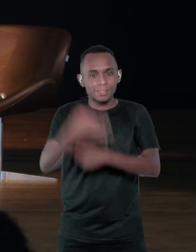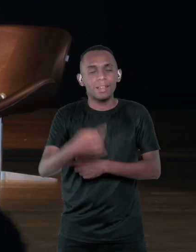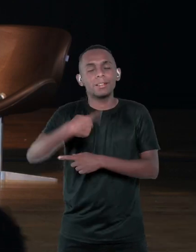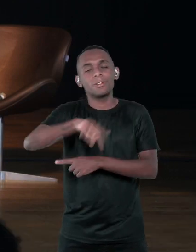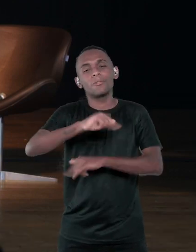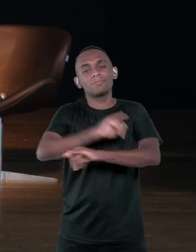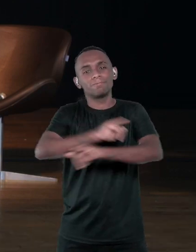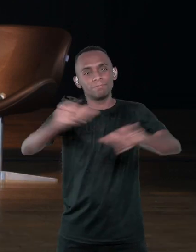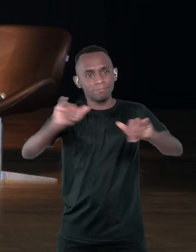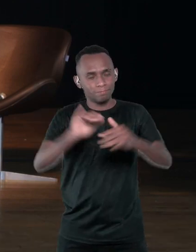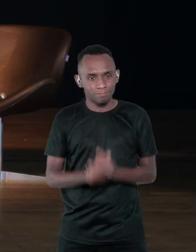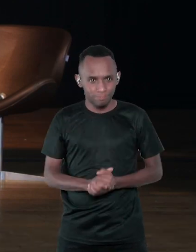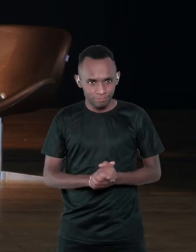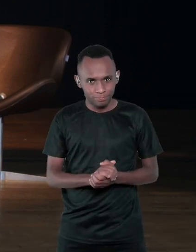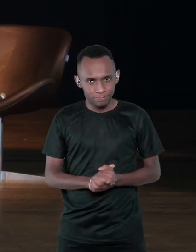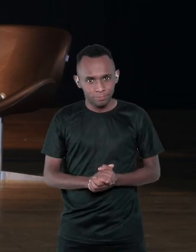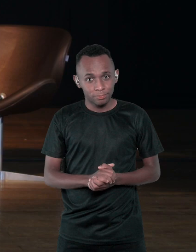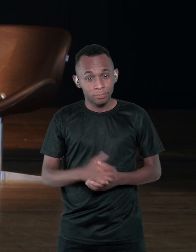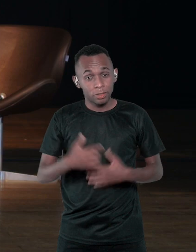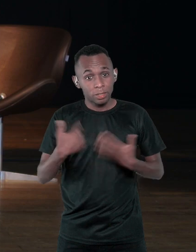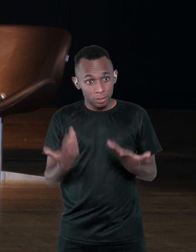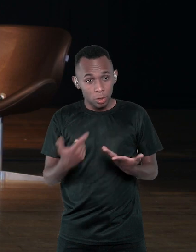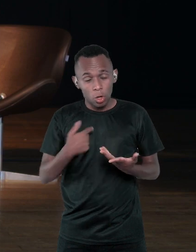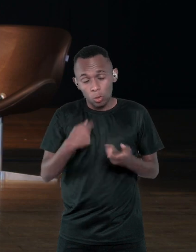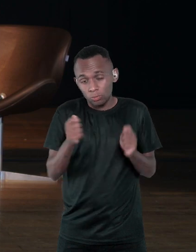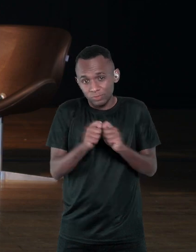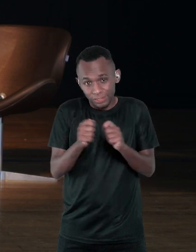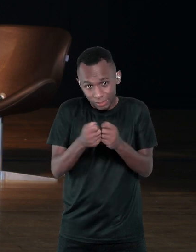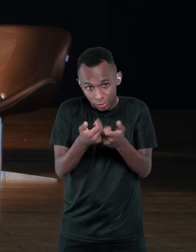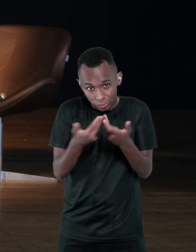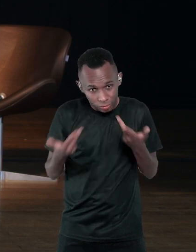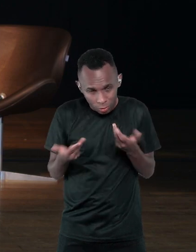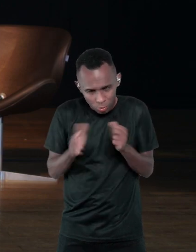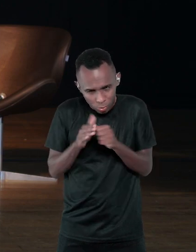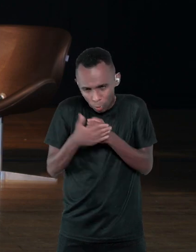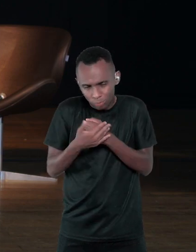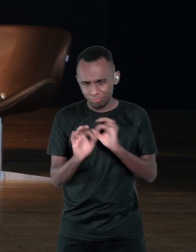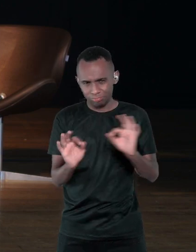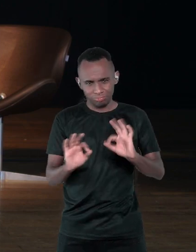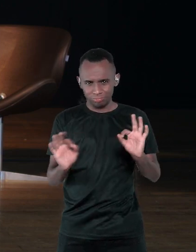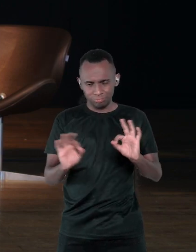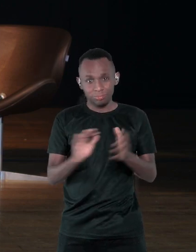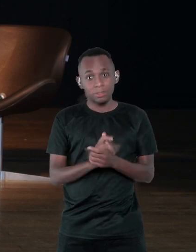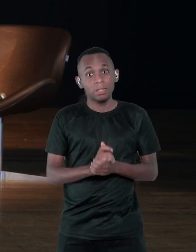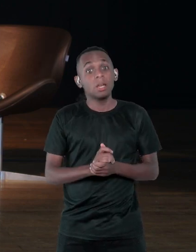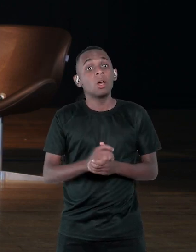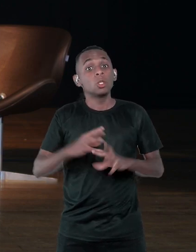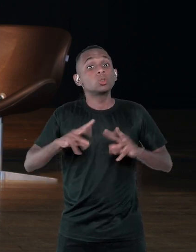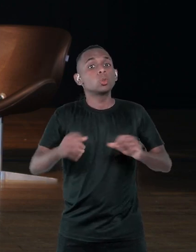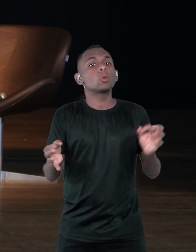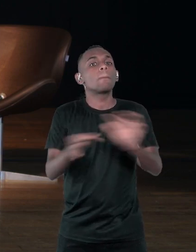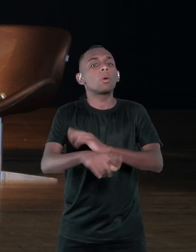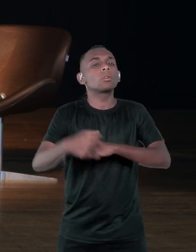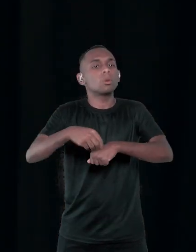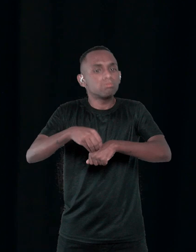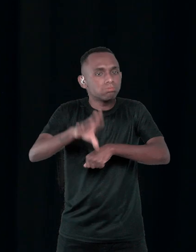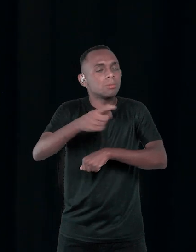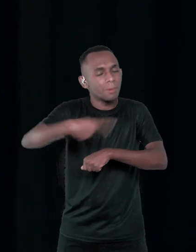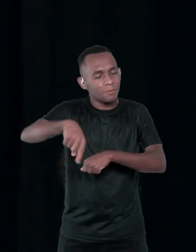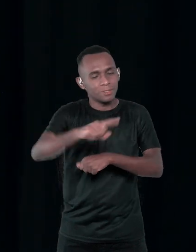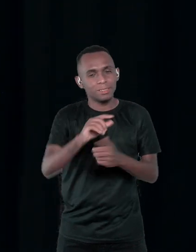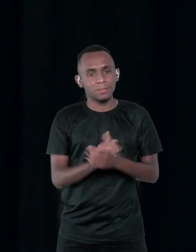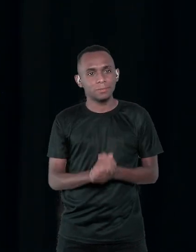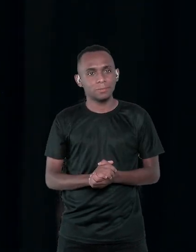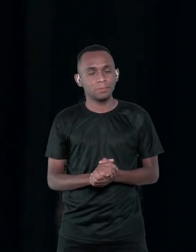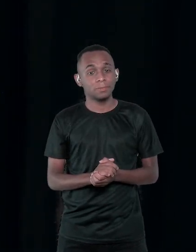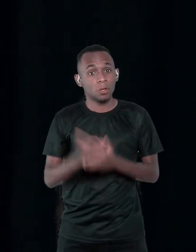marrom escuro. Afonso usa um óculos de hastes pretas e um colar de contas grande. Tá? Eu